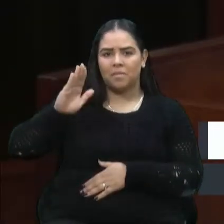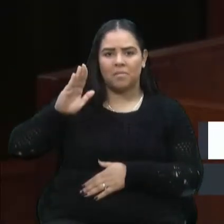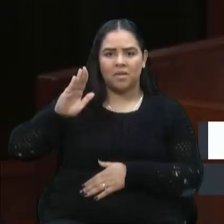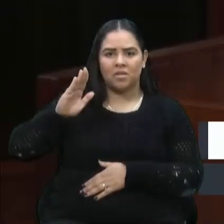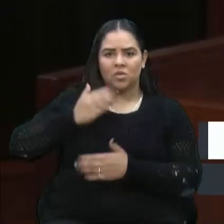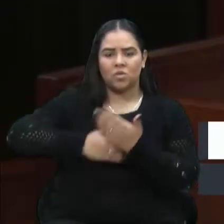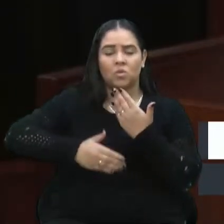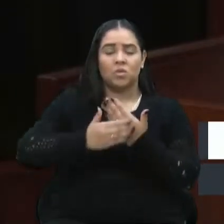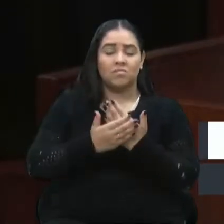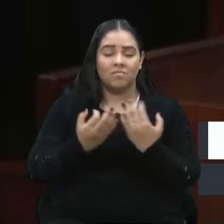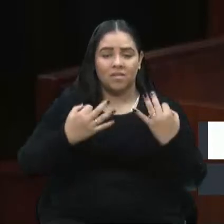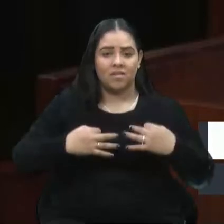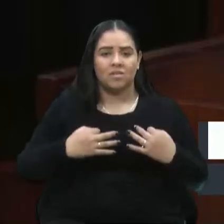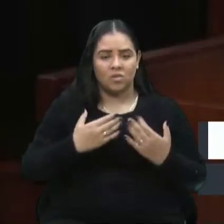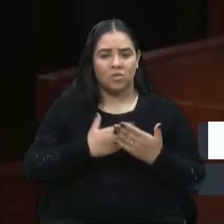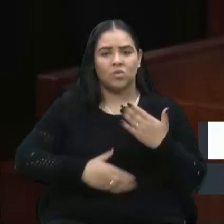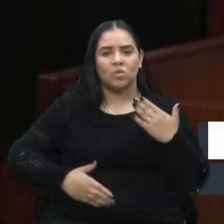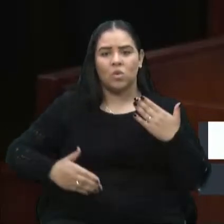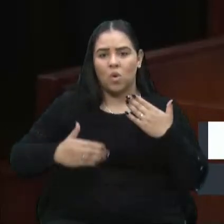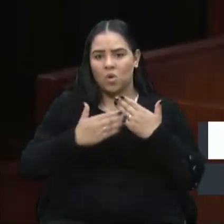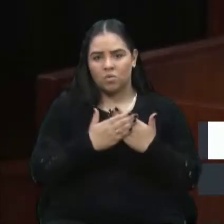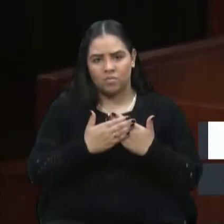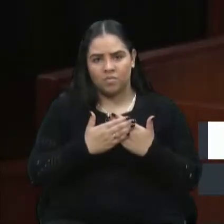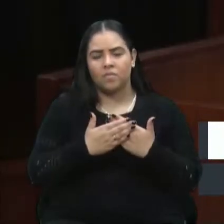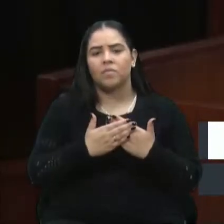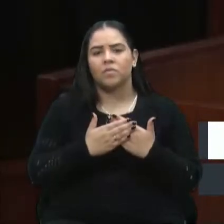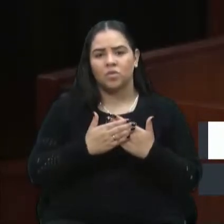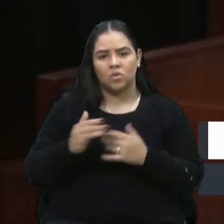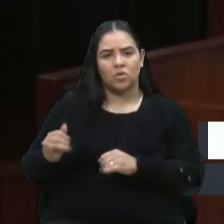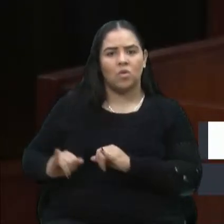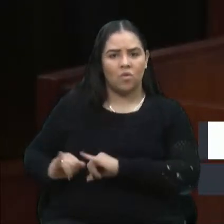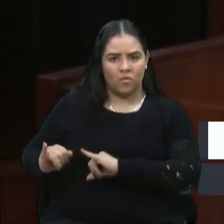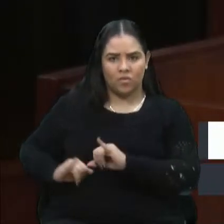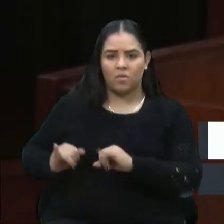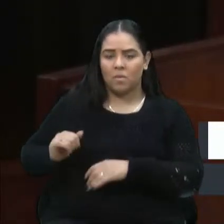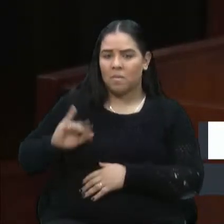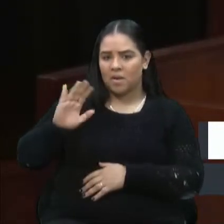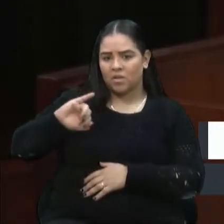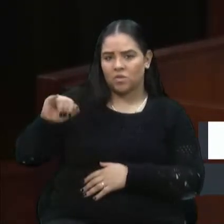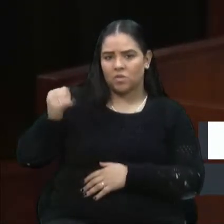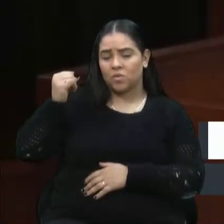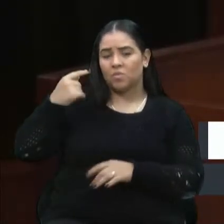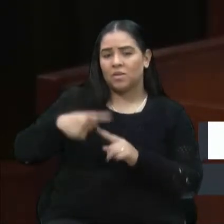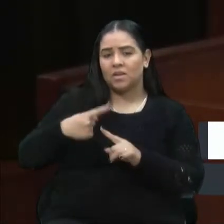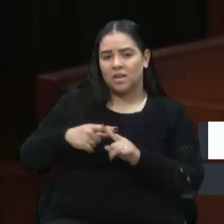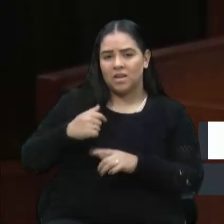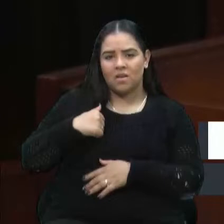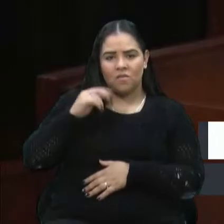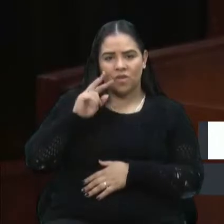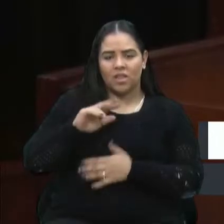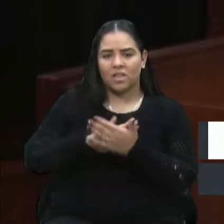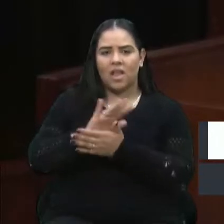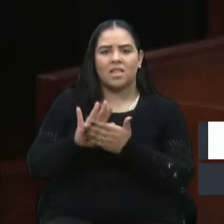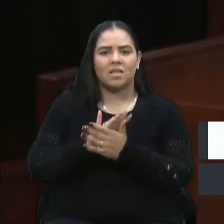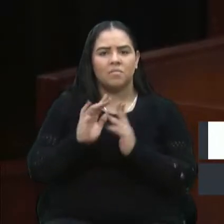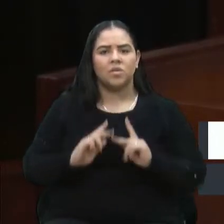aqui eu tenho certeza que está todo mundo, todo mundo sofre com aumento de juros. Peço uma parte, vereador. Porque aqui eu não vejo ninguém que